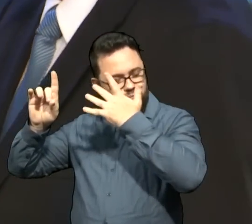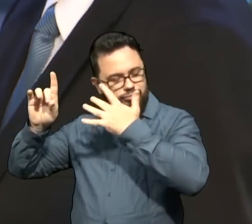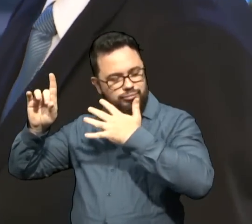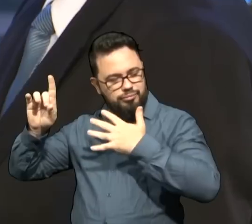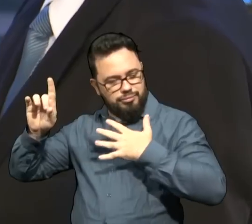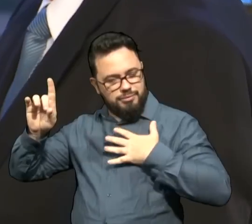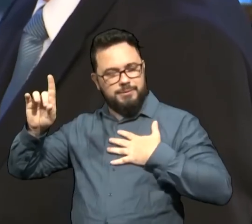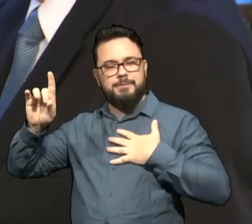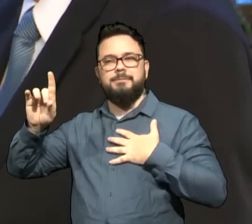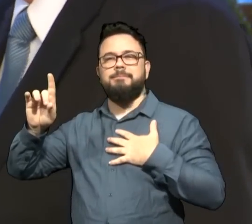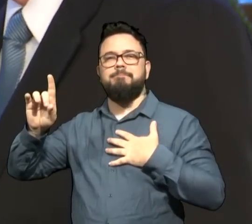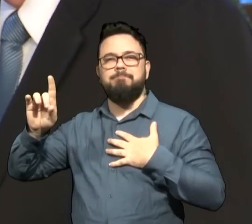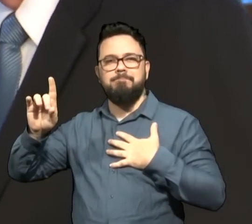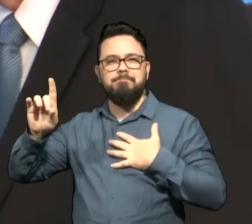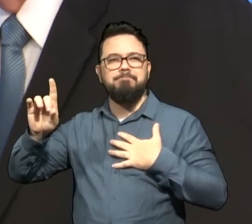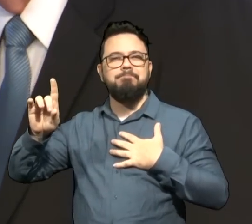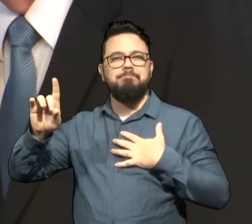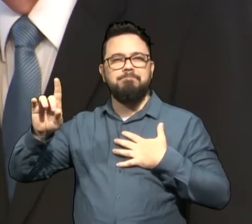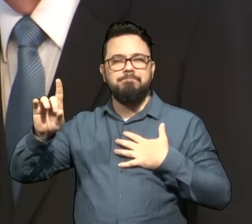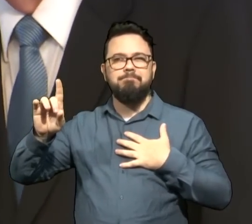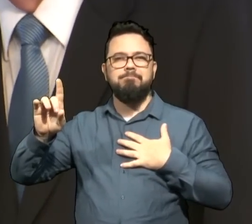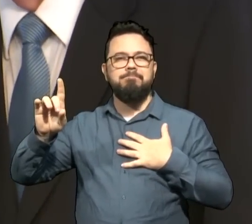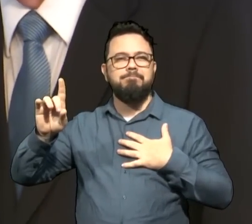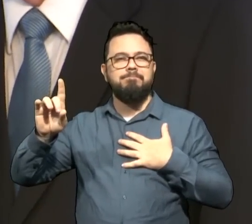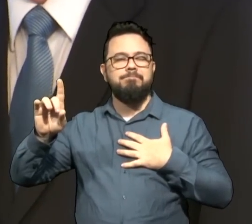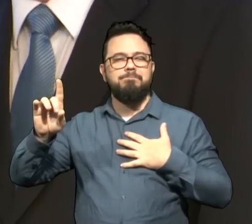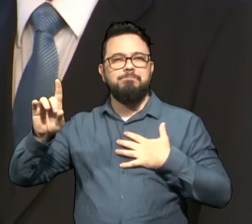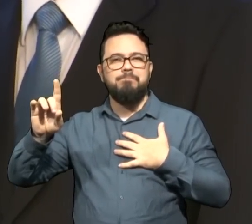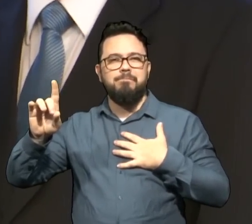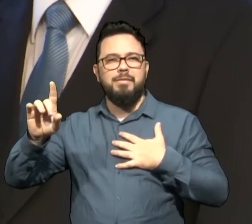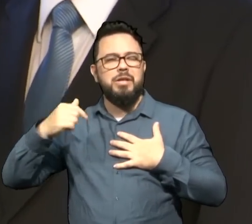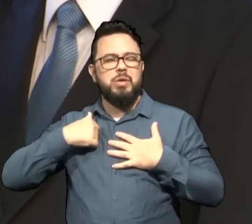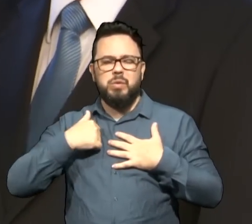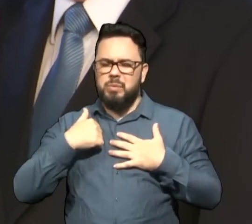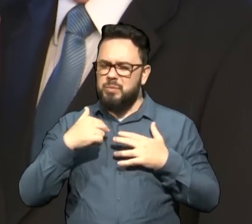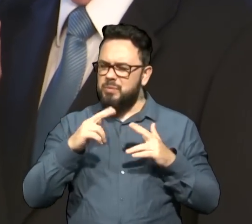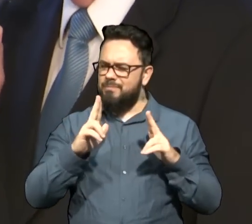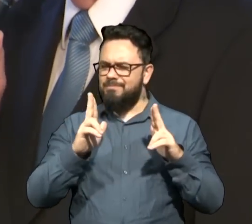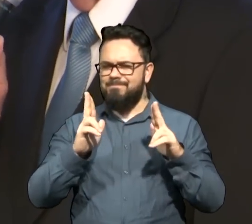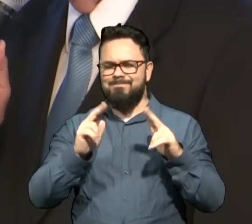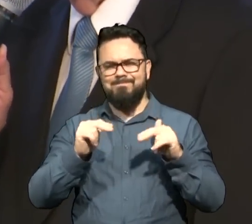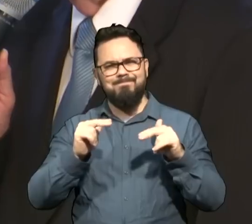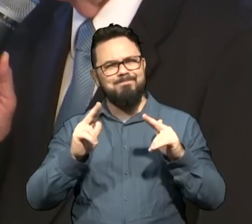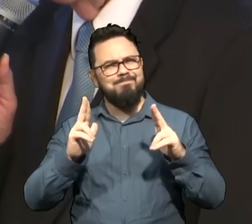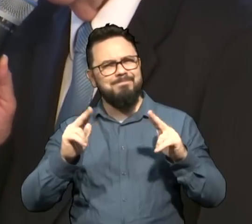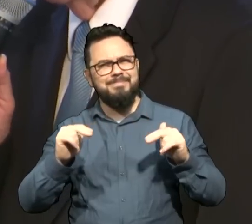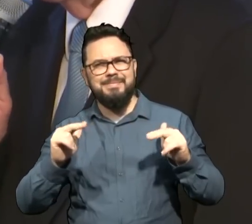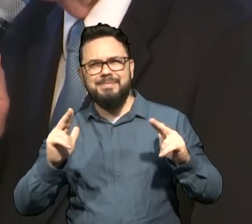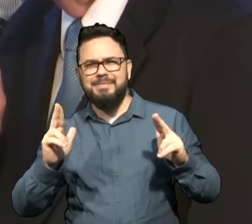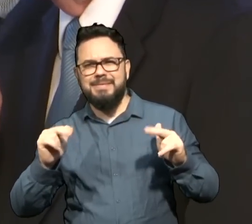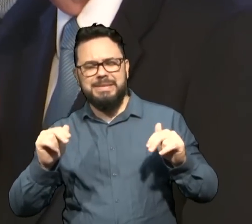Jesus não poderei jamais